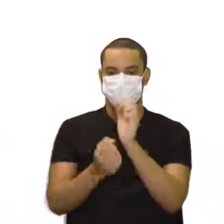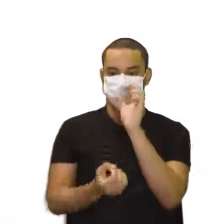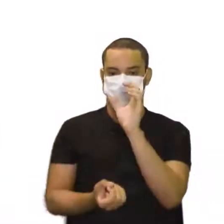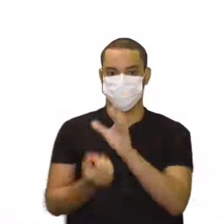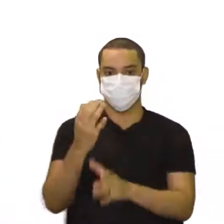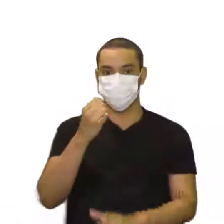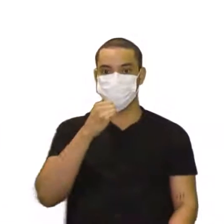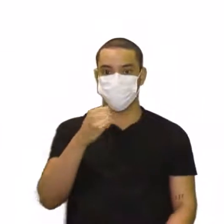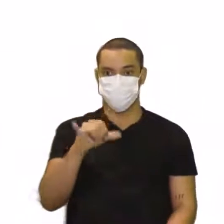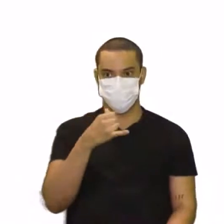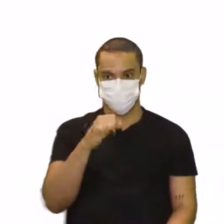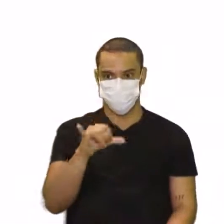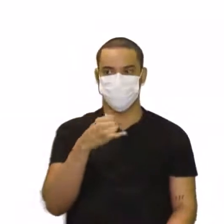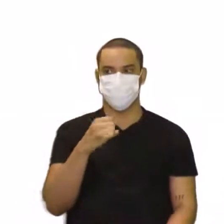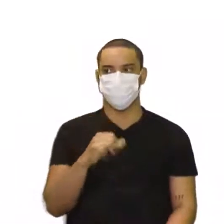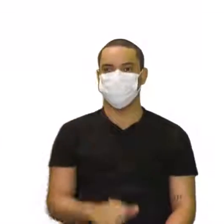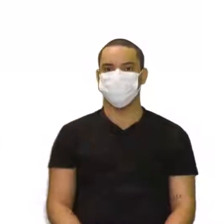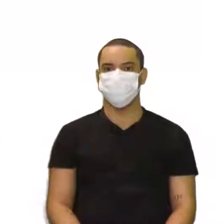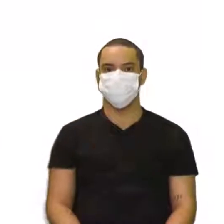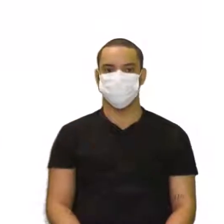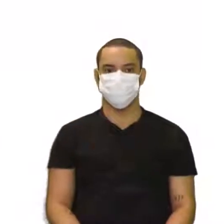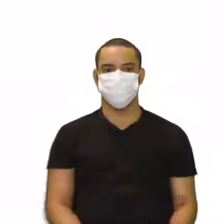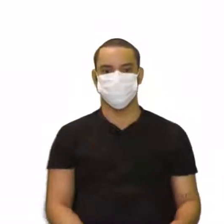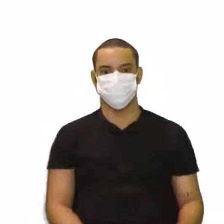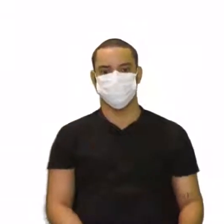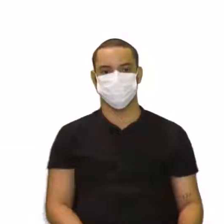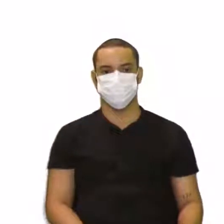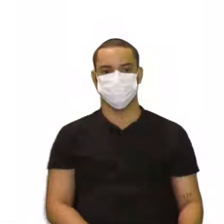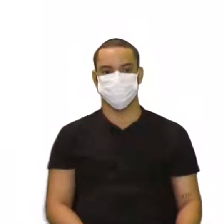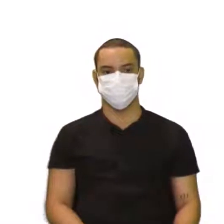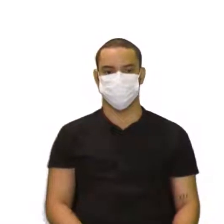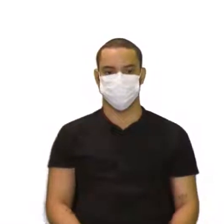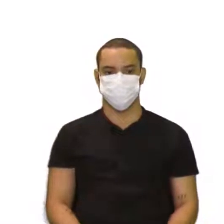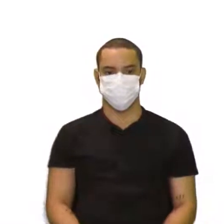corrente elétrica, ok? E aqui para fechar,